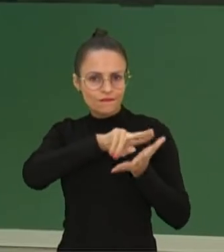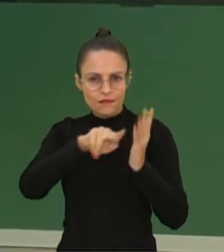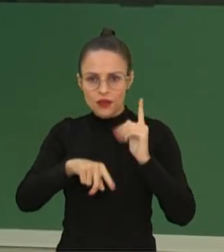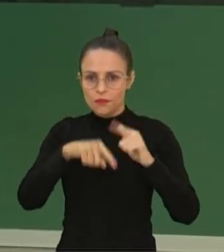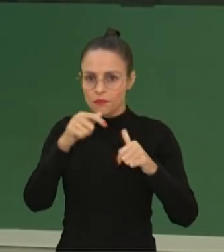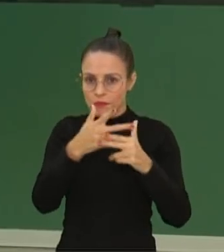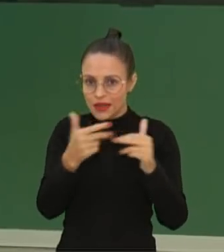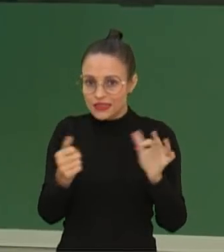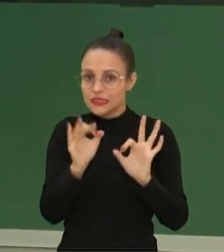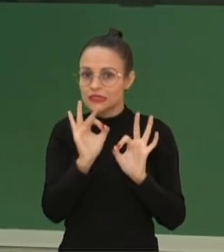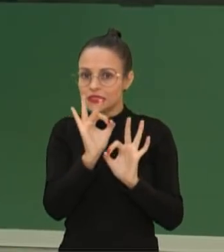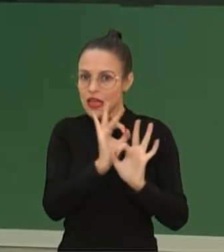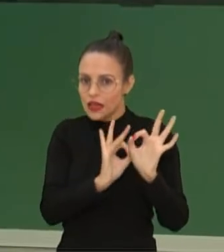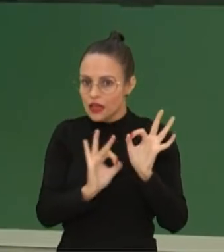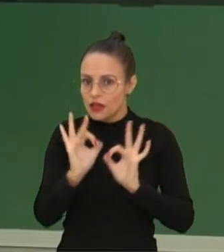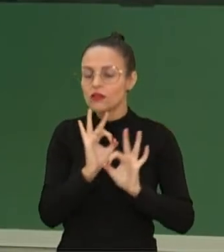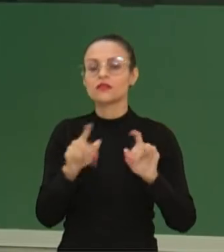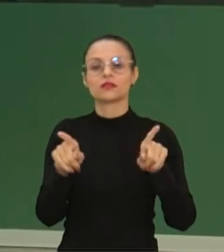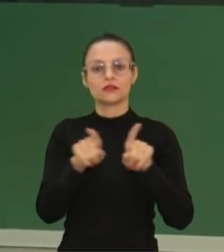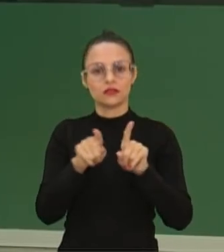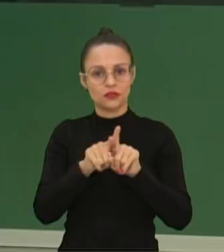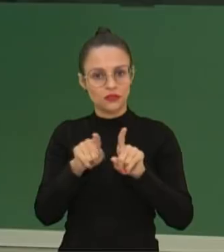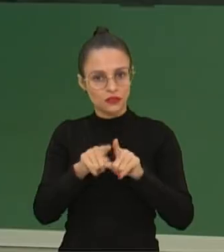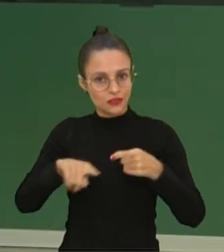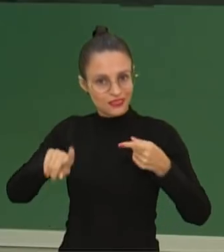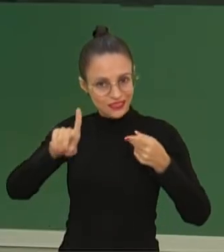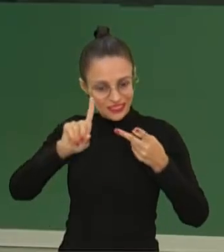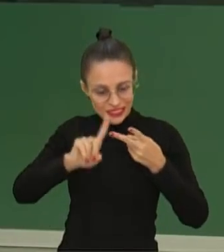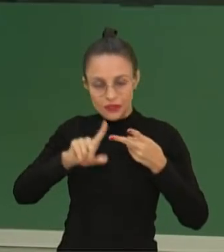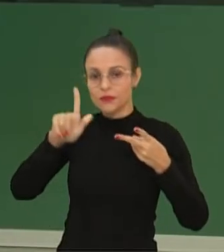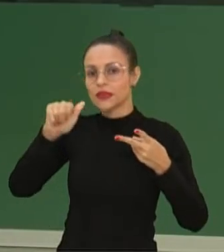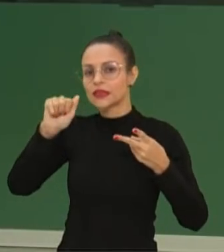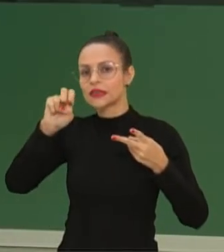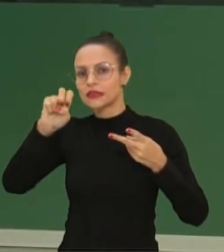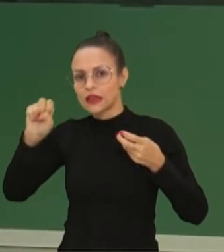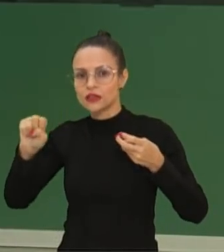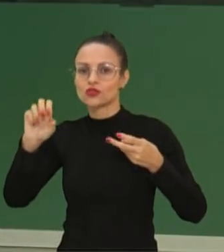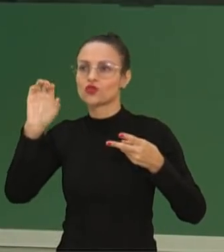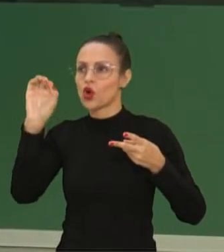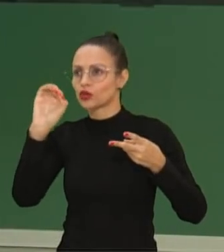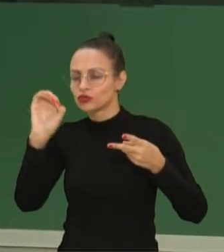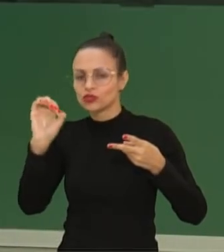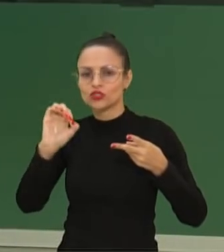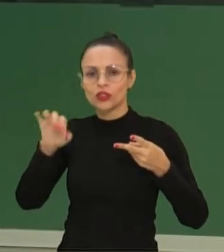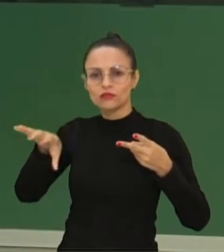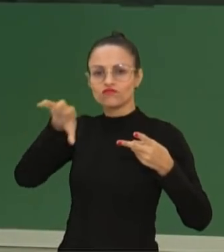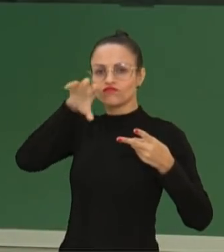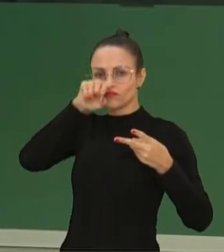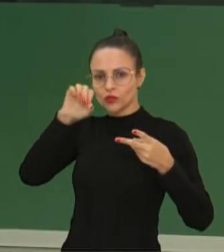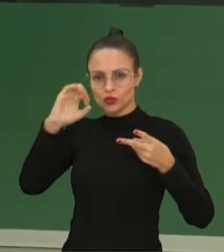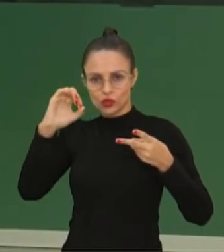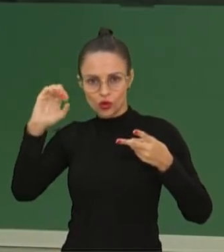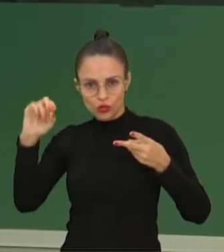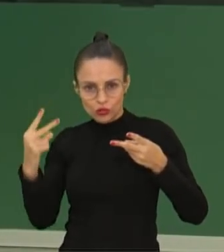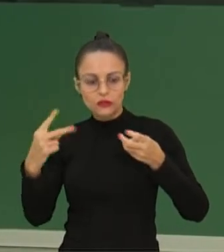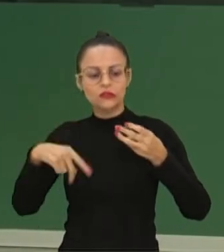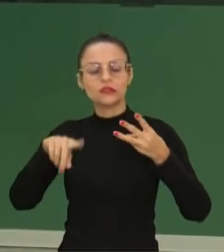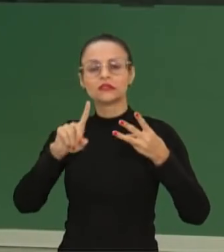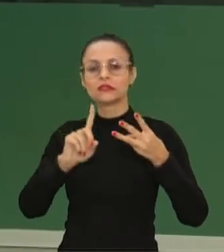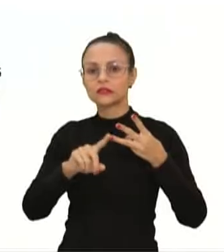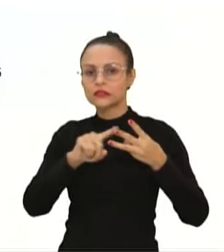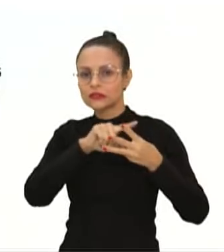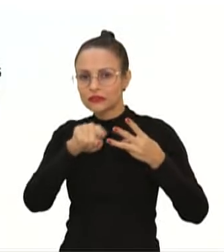de células e também gases, tá? Como o oxigênio, o gás carbônico. Ele também